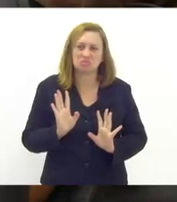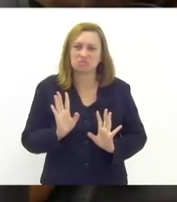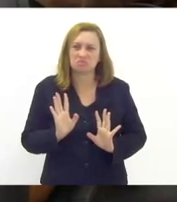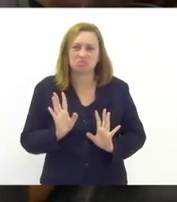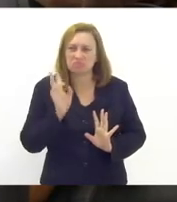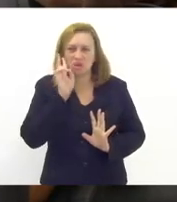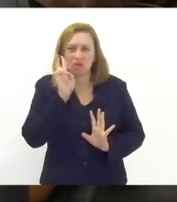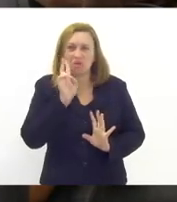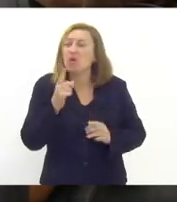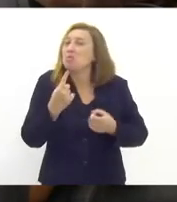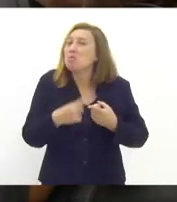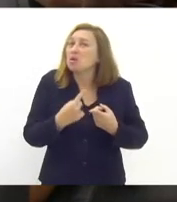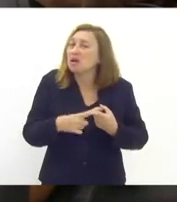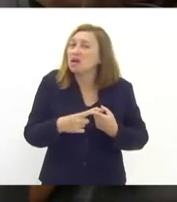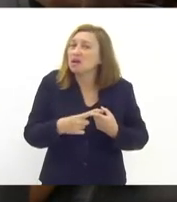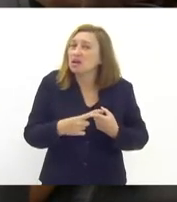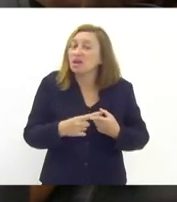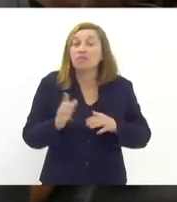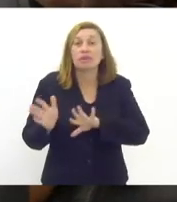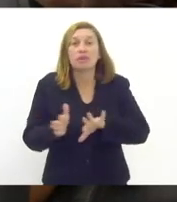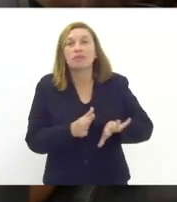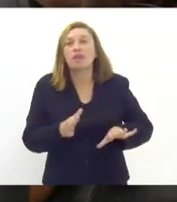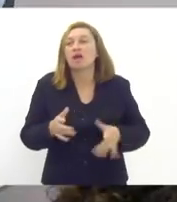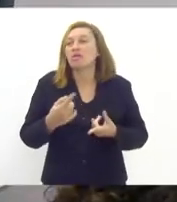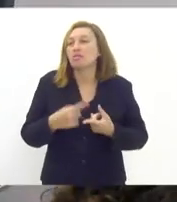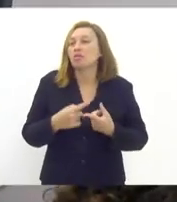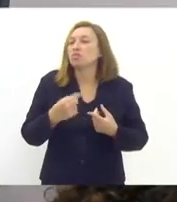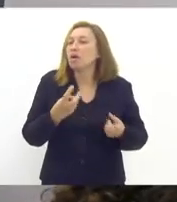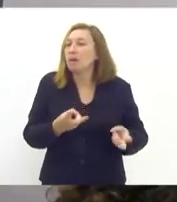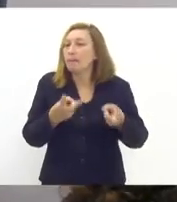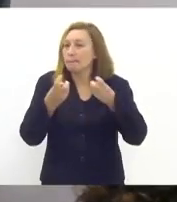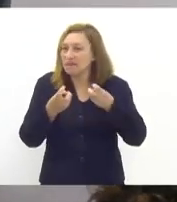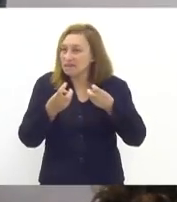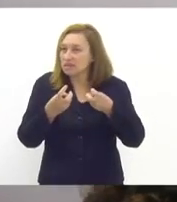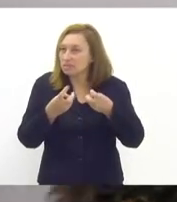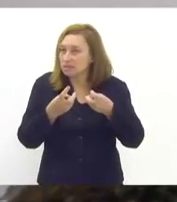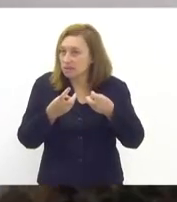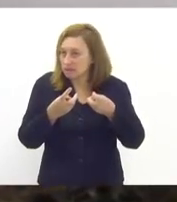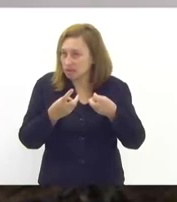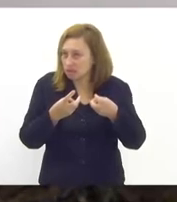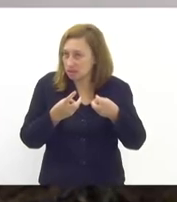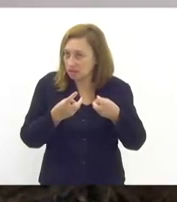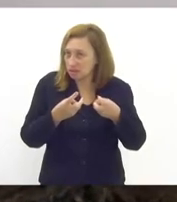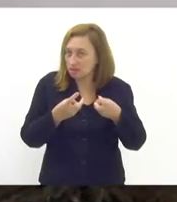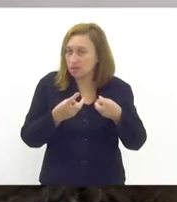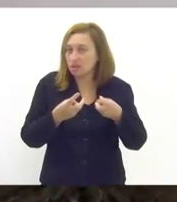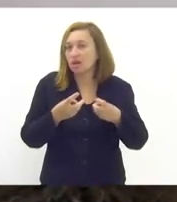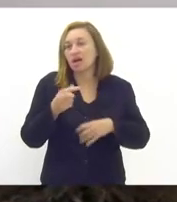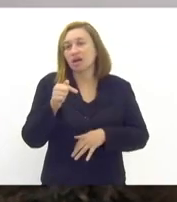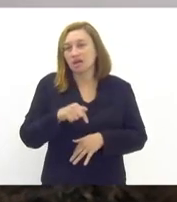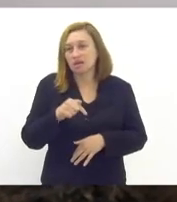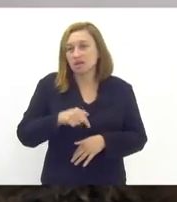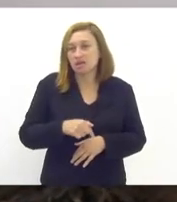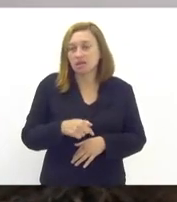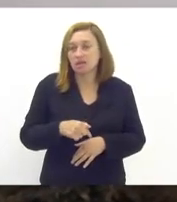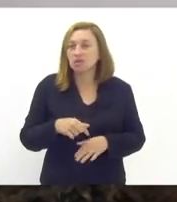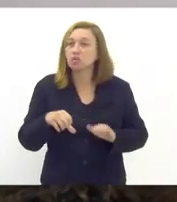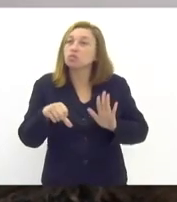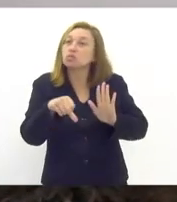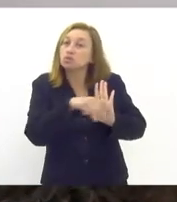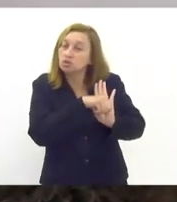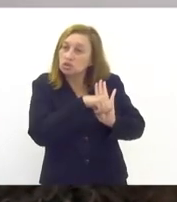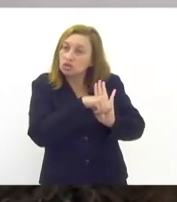Tá. Não, é porque o que a gente tem percebido reiteradas vezes aqui é que os